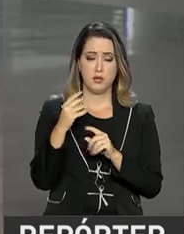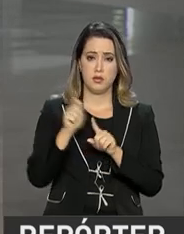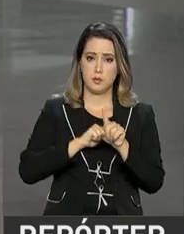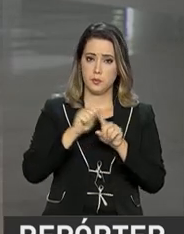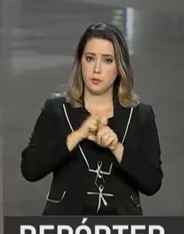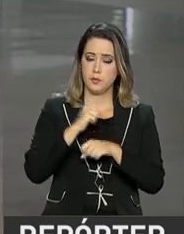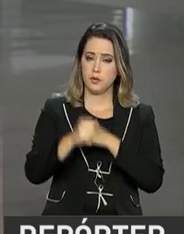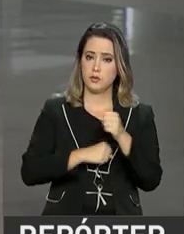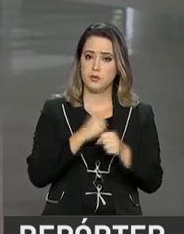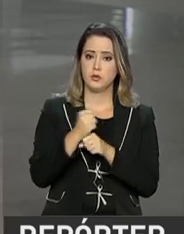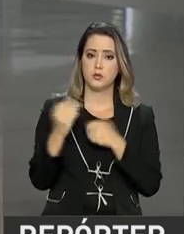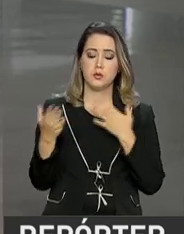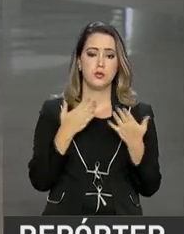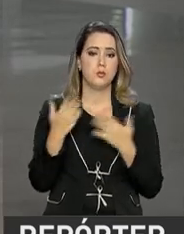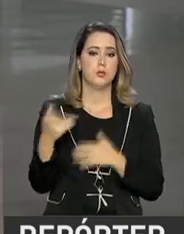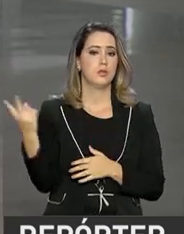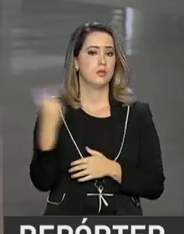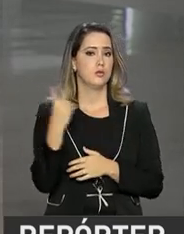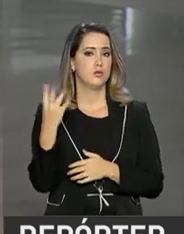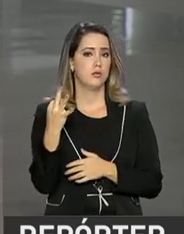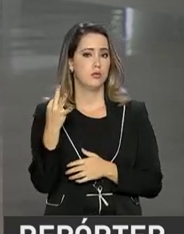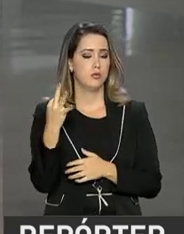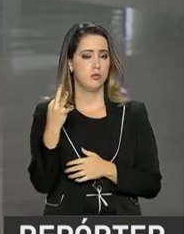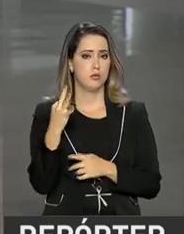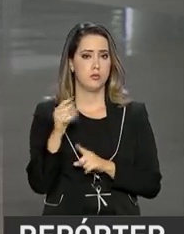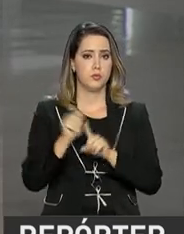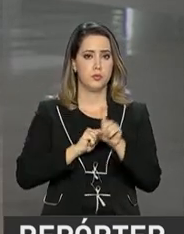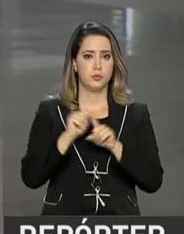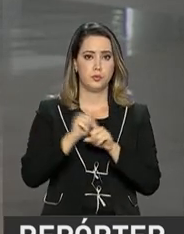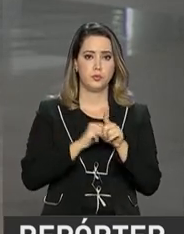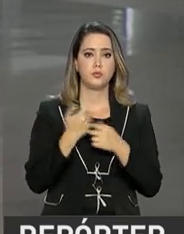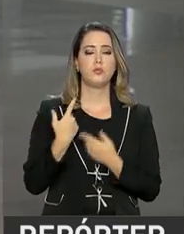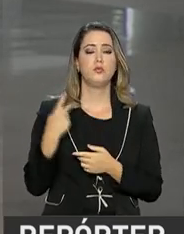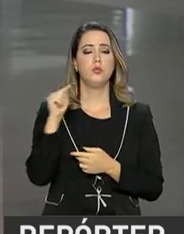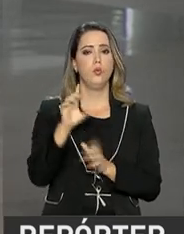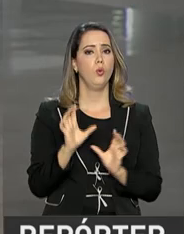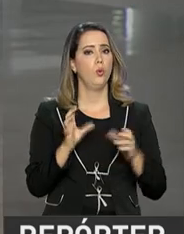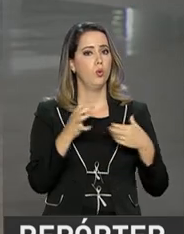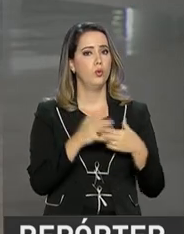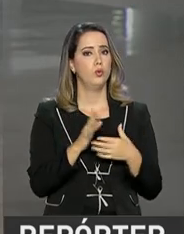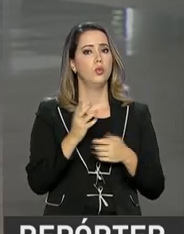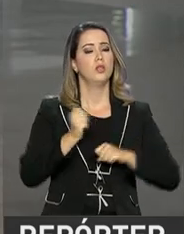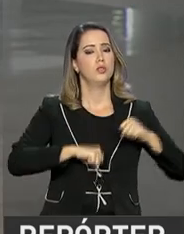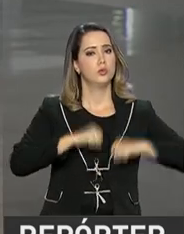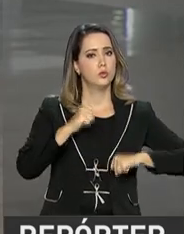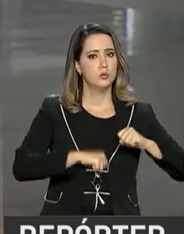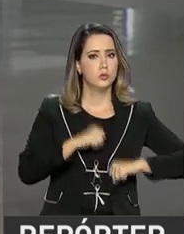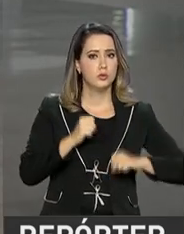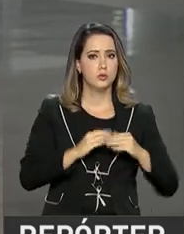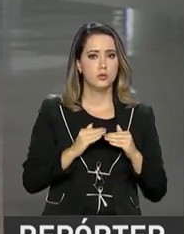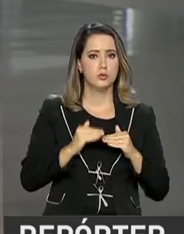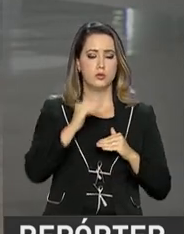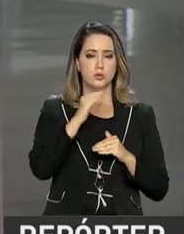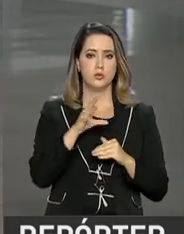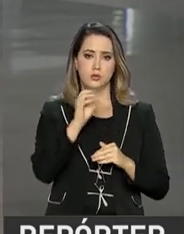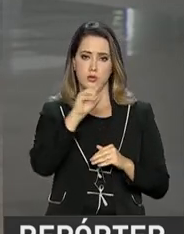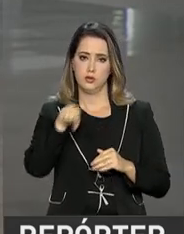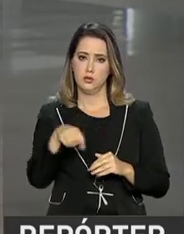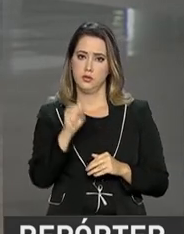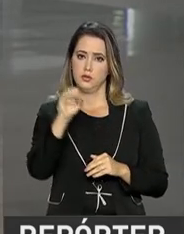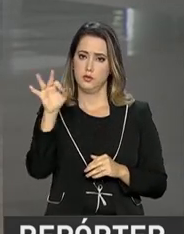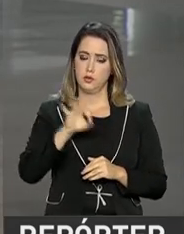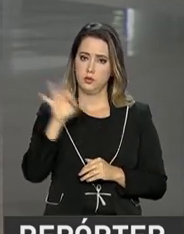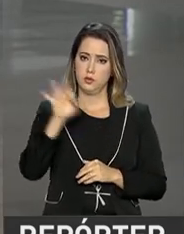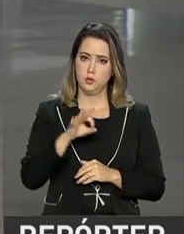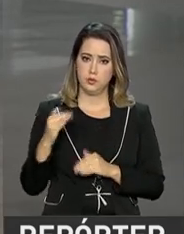trimestre e um dos setores que puxou esse crescimento foi a indústria com 0,8